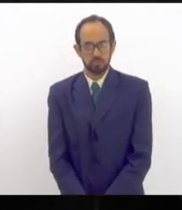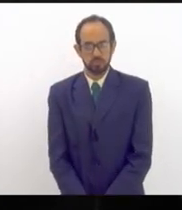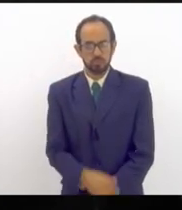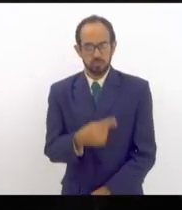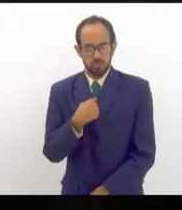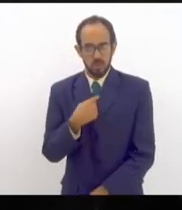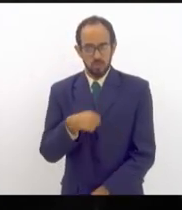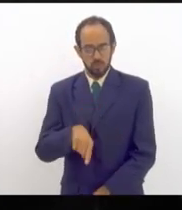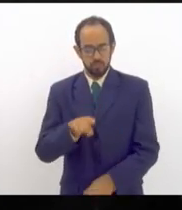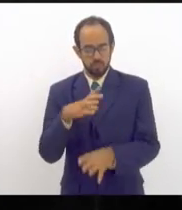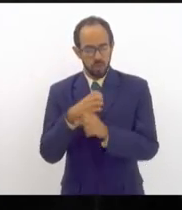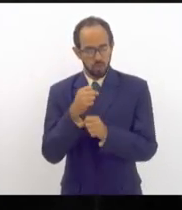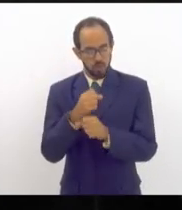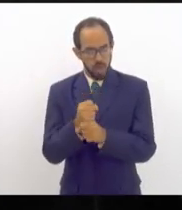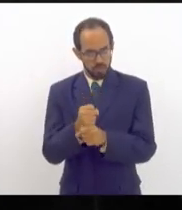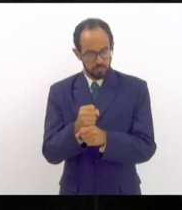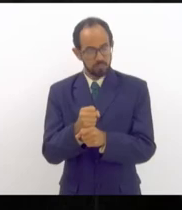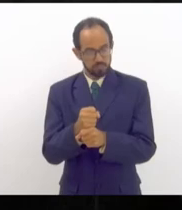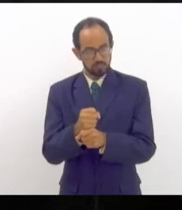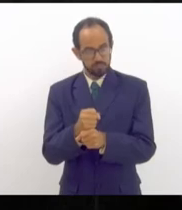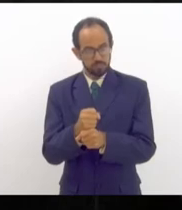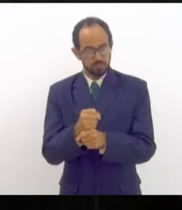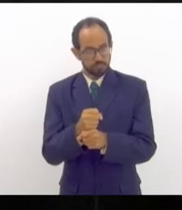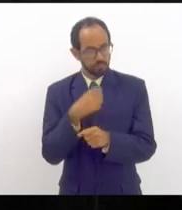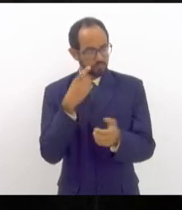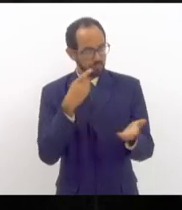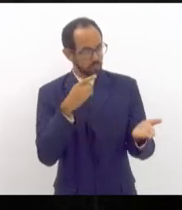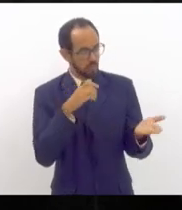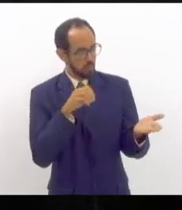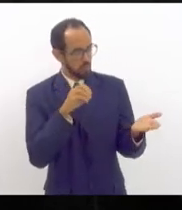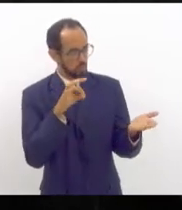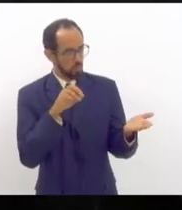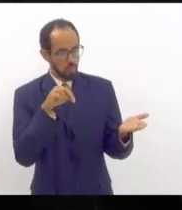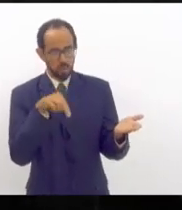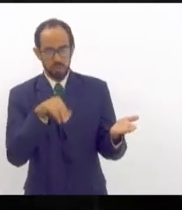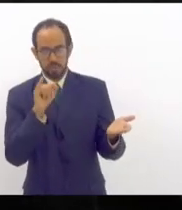verificar Deputado Antônio Pai